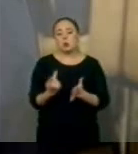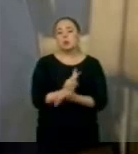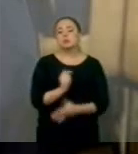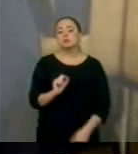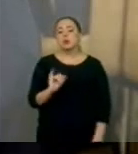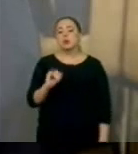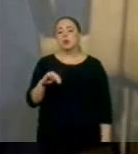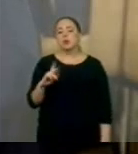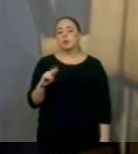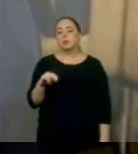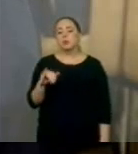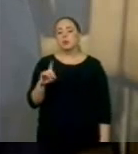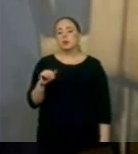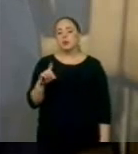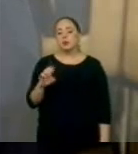ou que isto